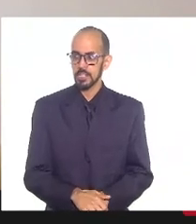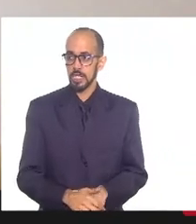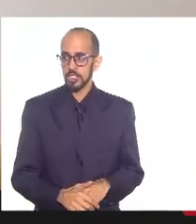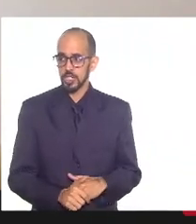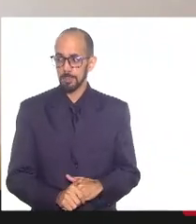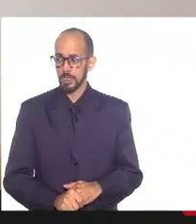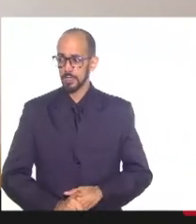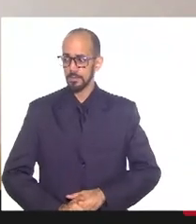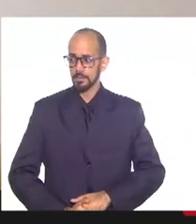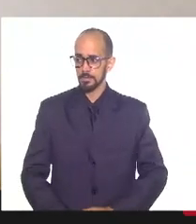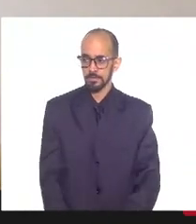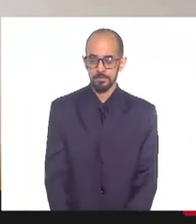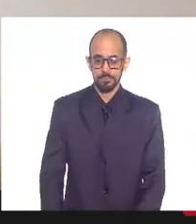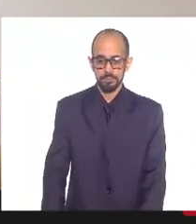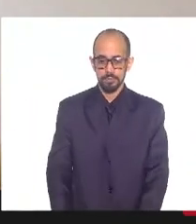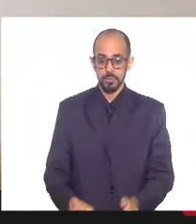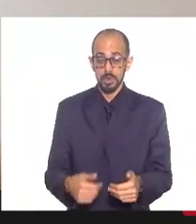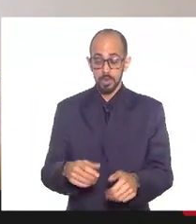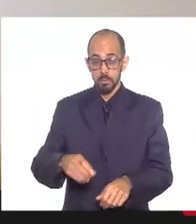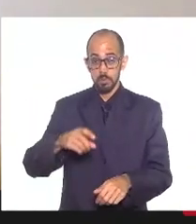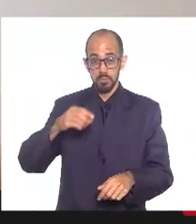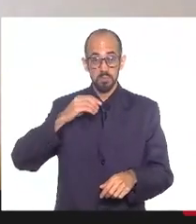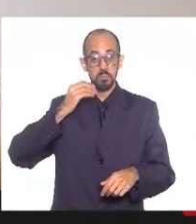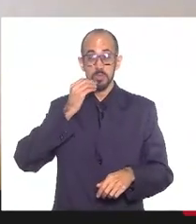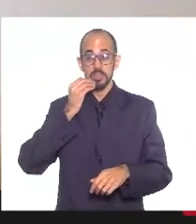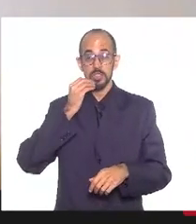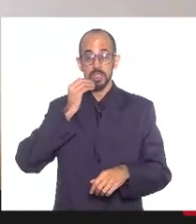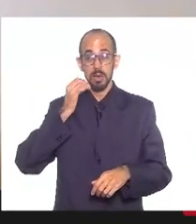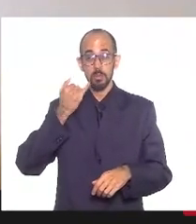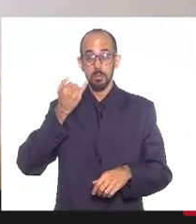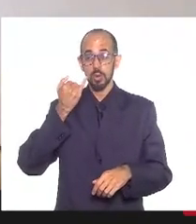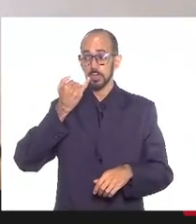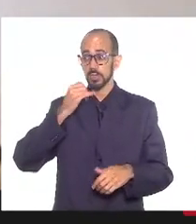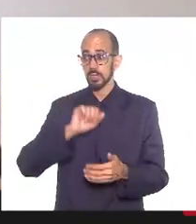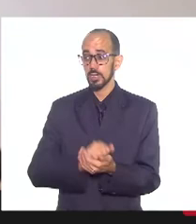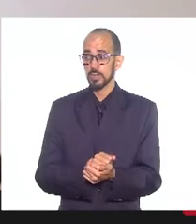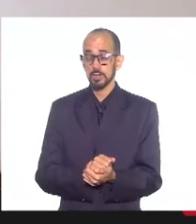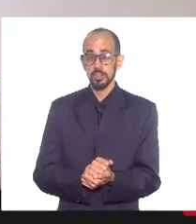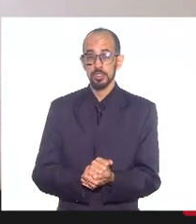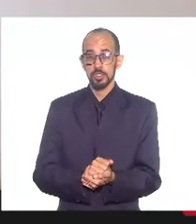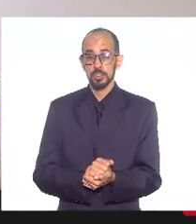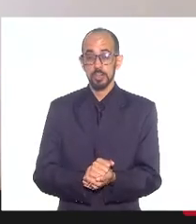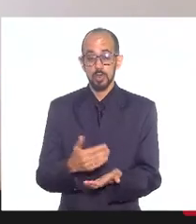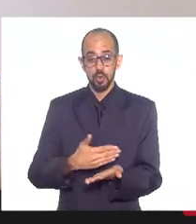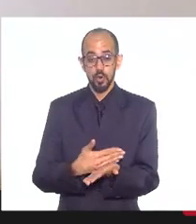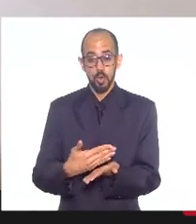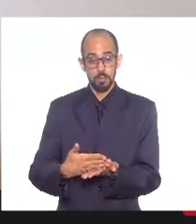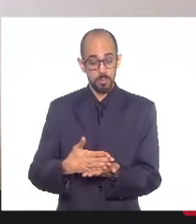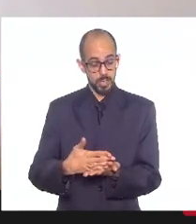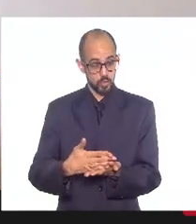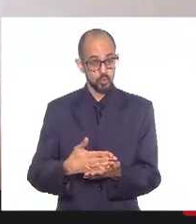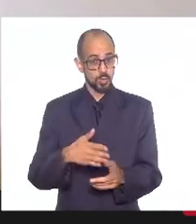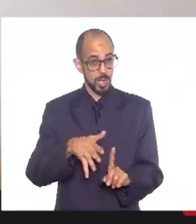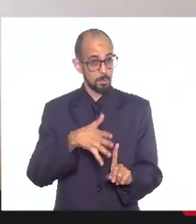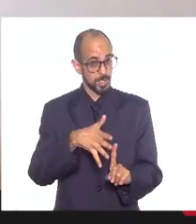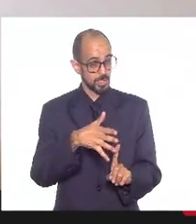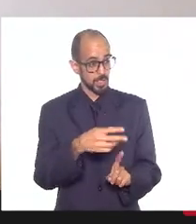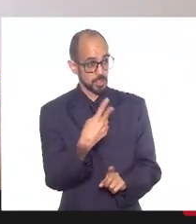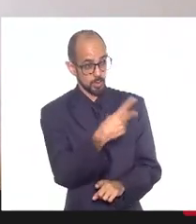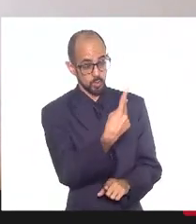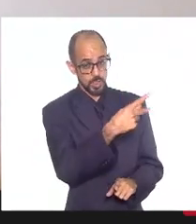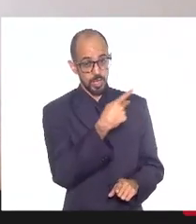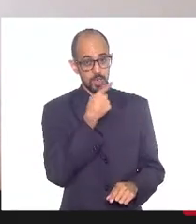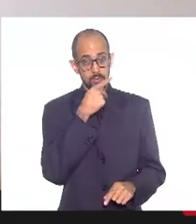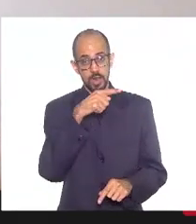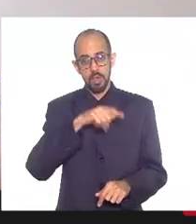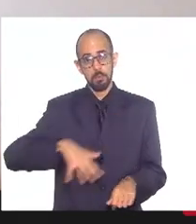da monetização do gás. E lá vou voltar um pouquinho ao início da apresentação do senhor Dieter, que falava do mercado